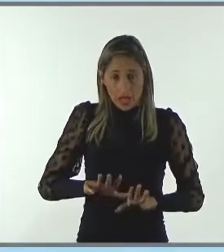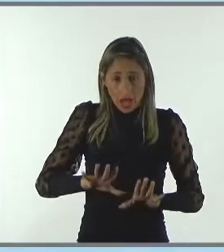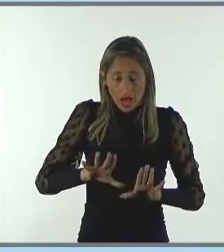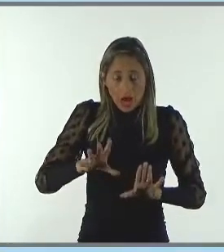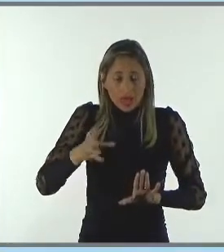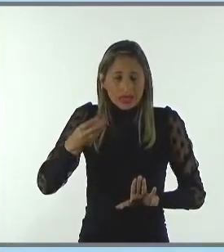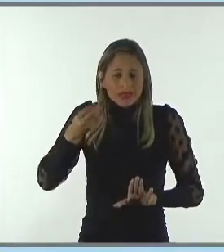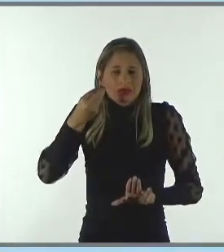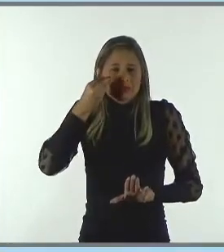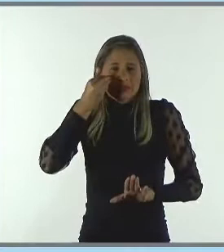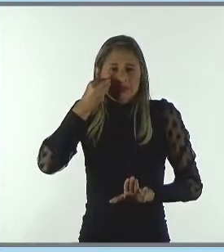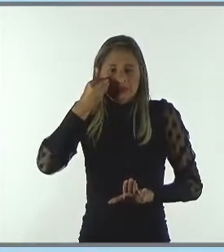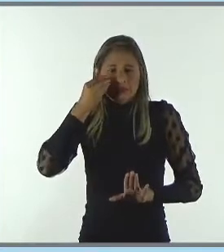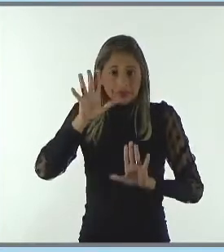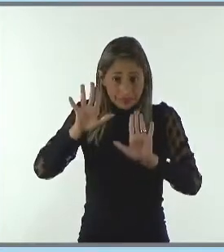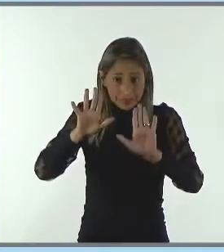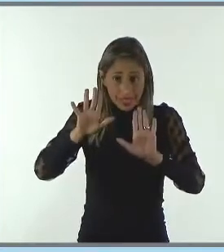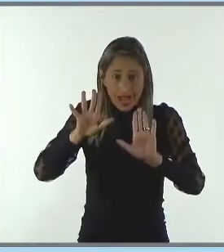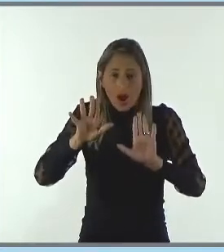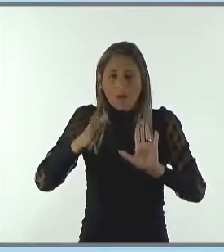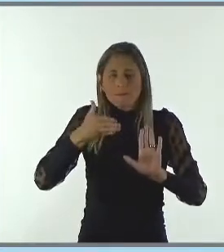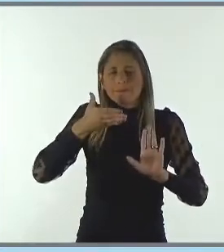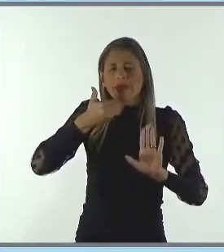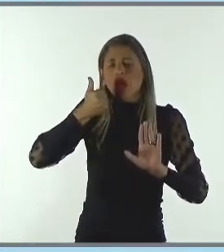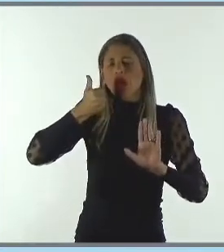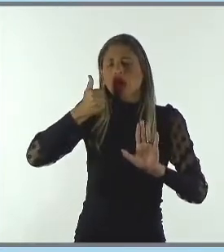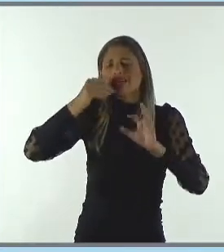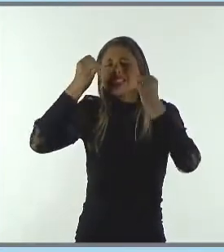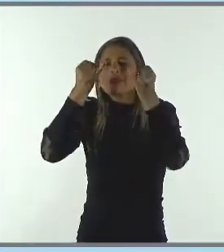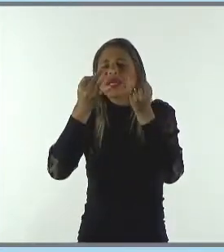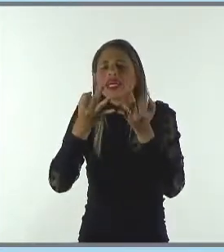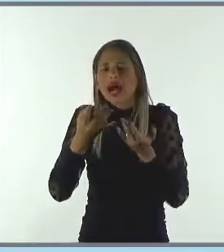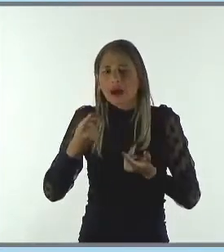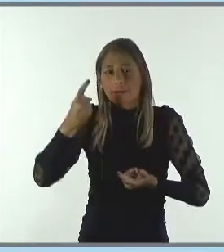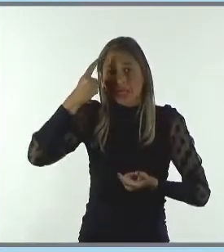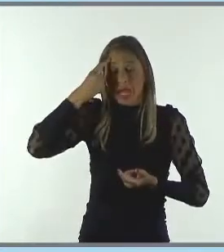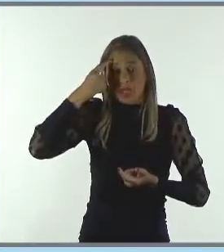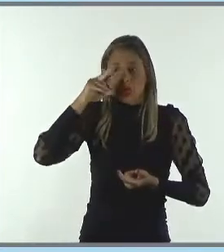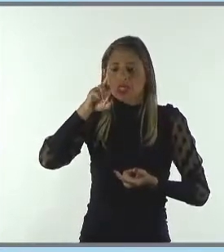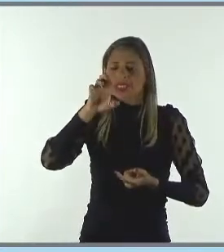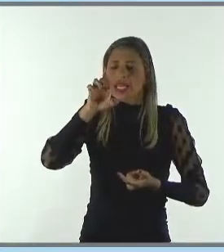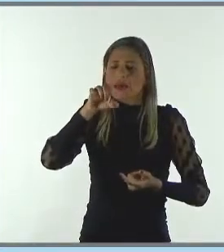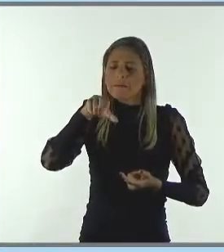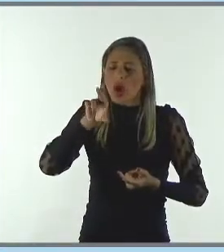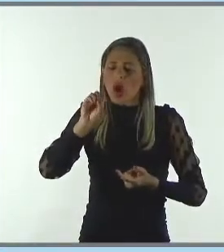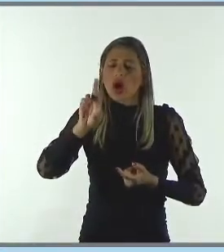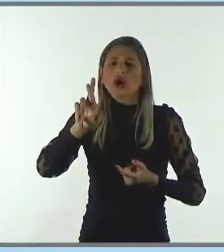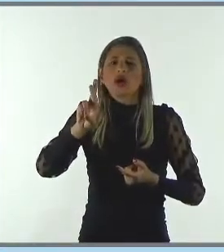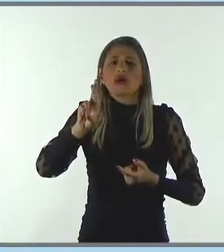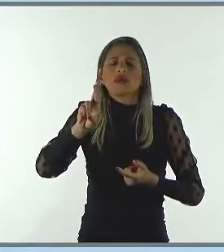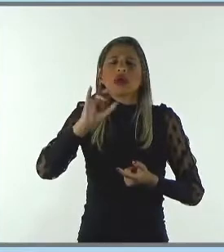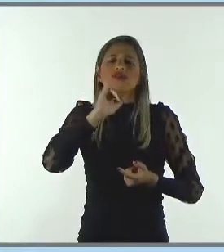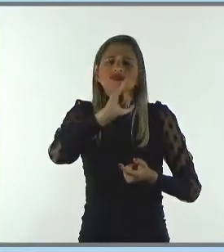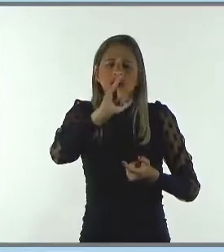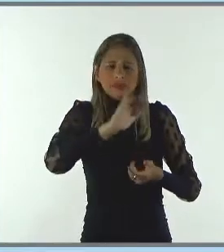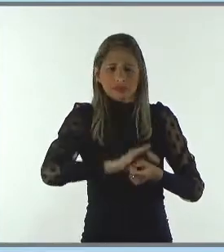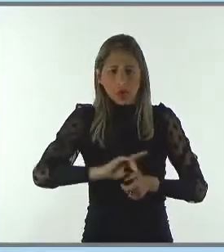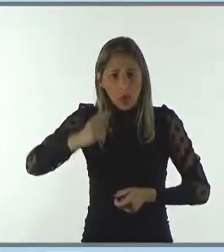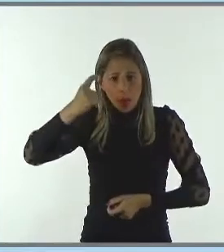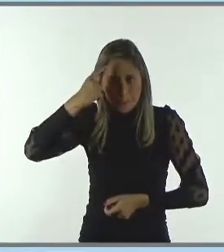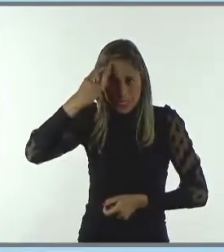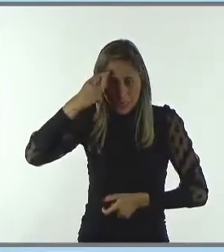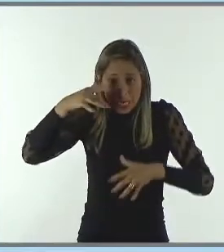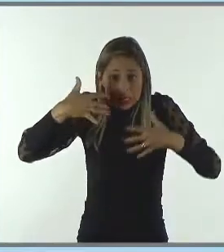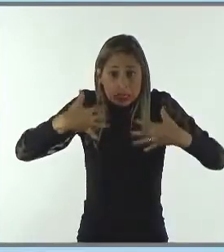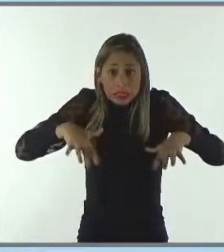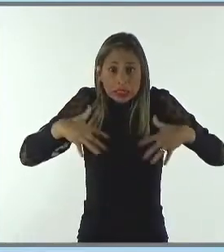tremor, ou melhor, ao definir o pensamento do tremor, o Édouard Glissant diz o seguinte: o pensamento do